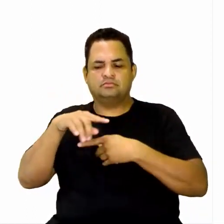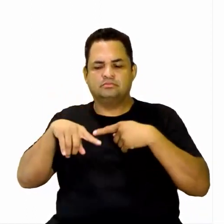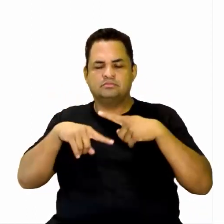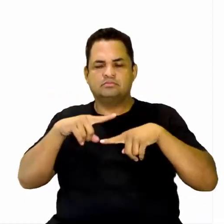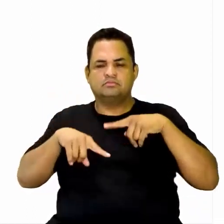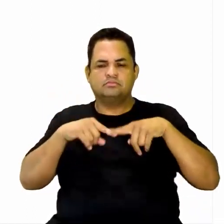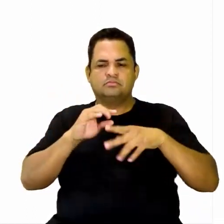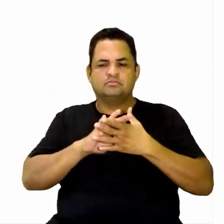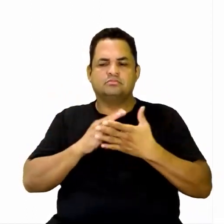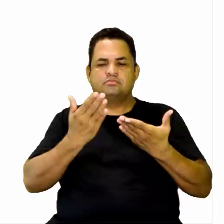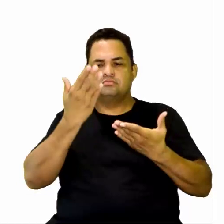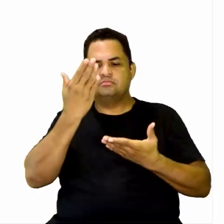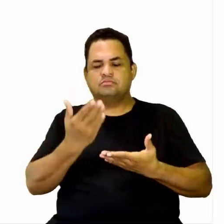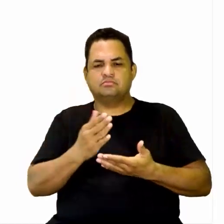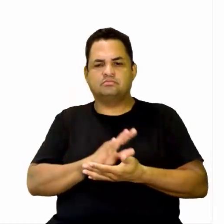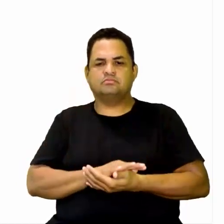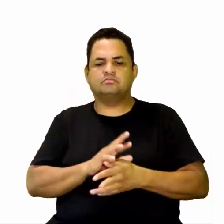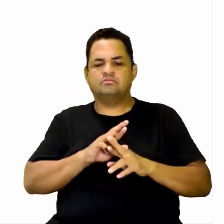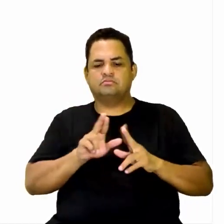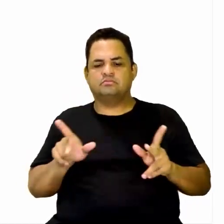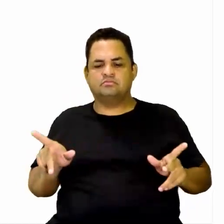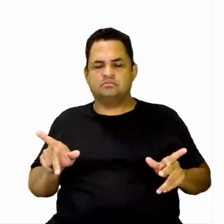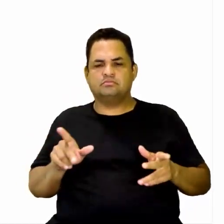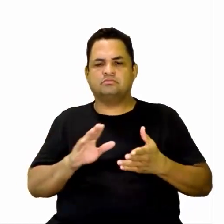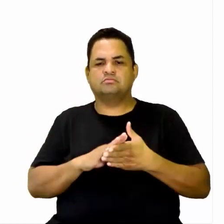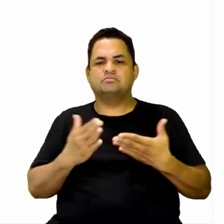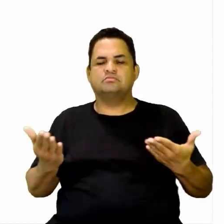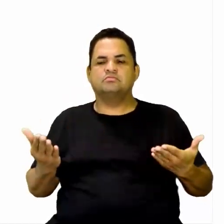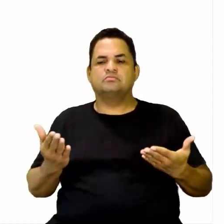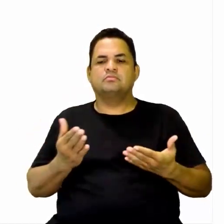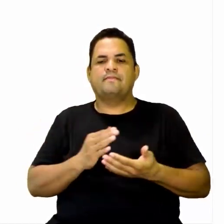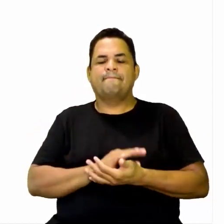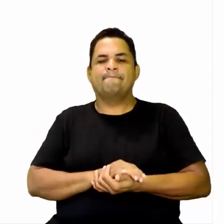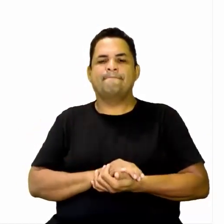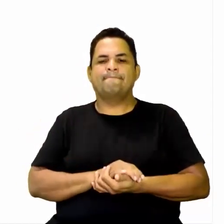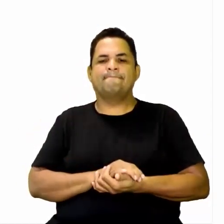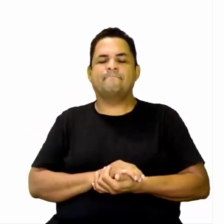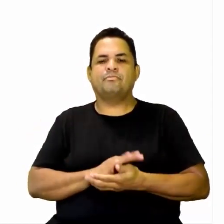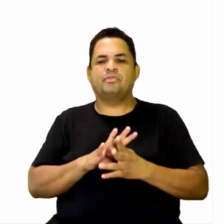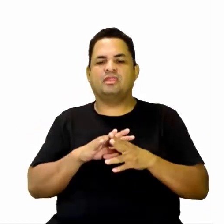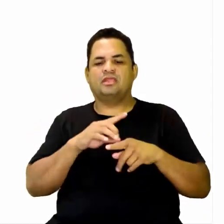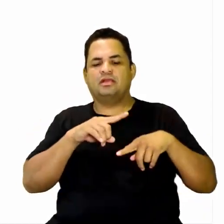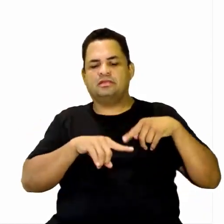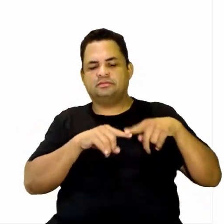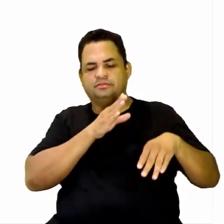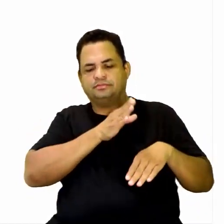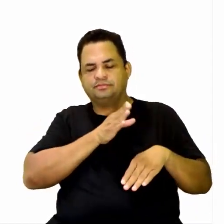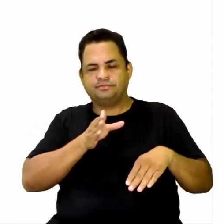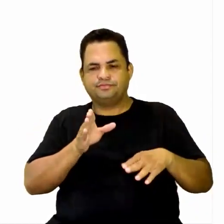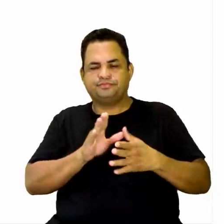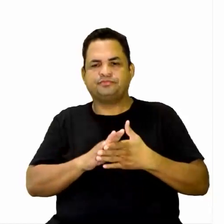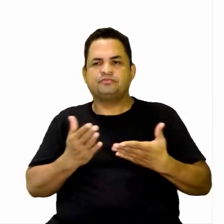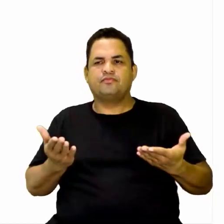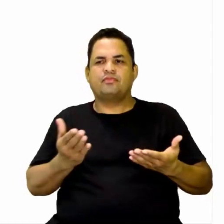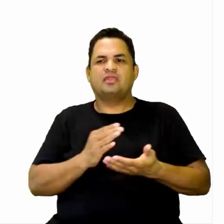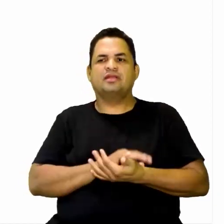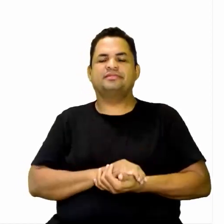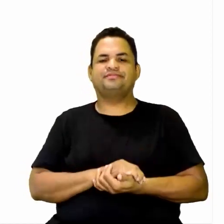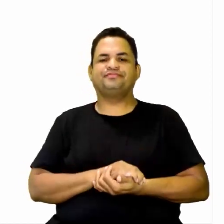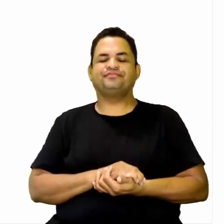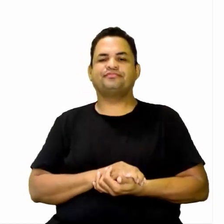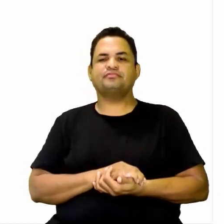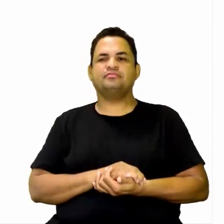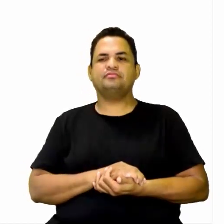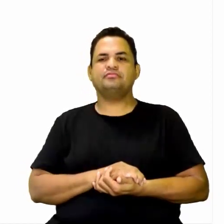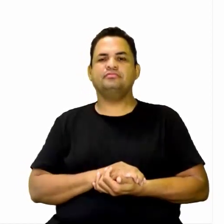materiais homogêneos, heterogêneos, enfim. Entendendo que são componentes, fases, etc. Né? E aí,